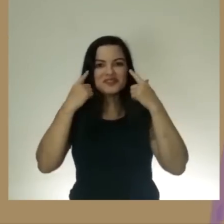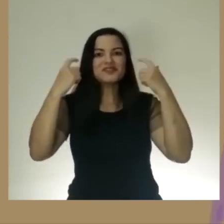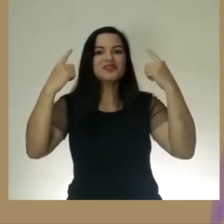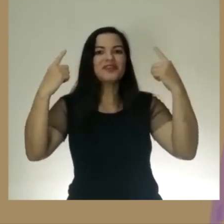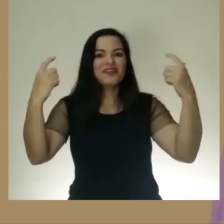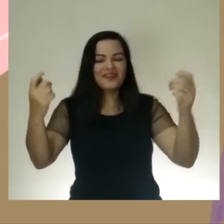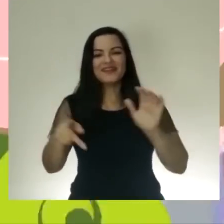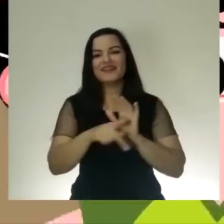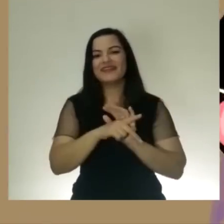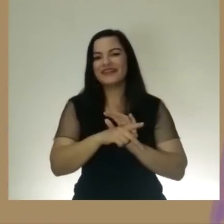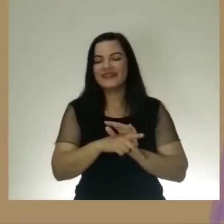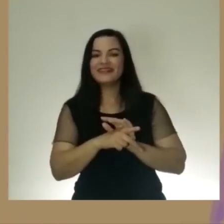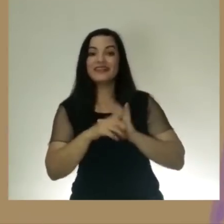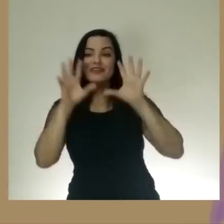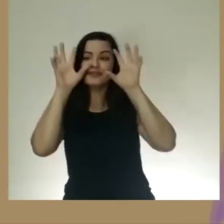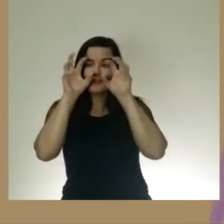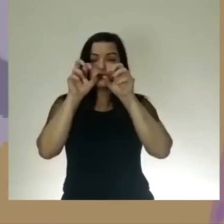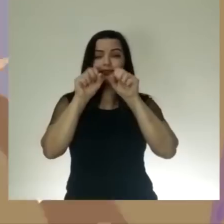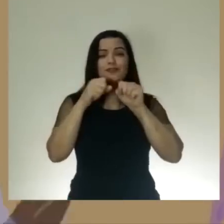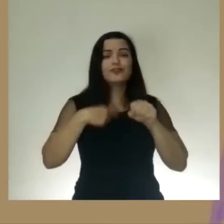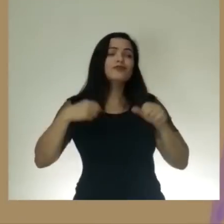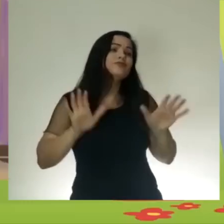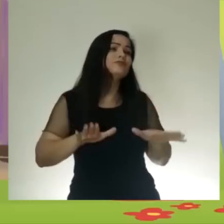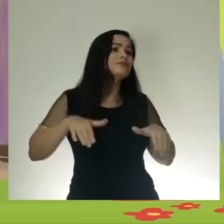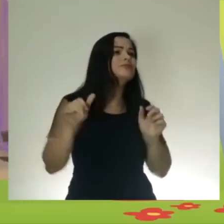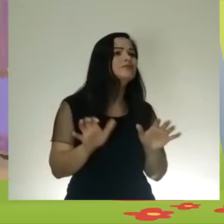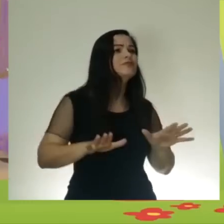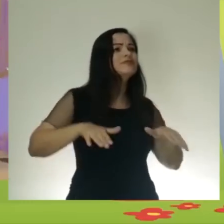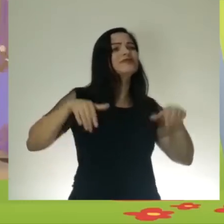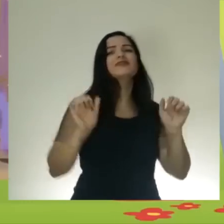No escuro eu vou sim,